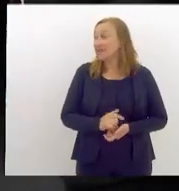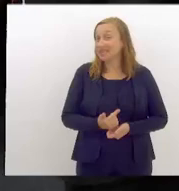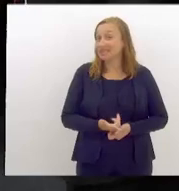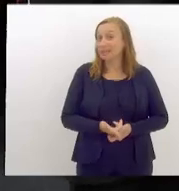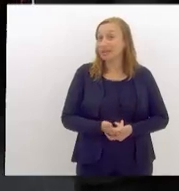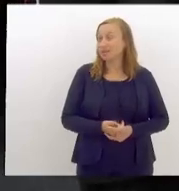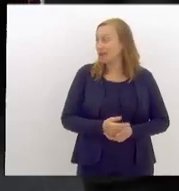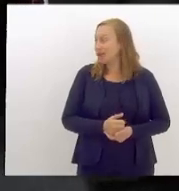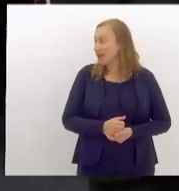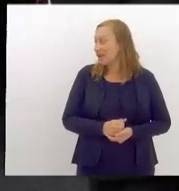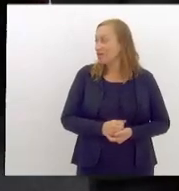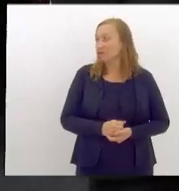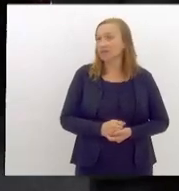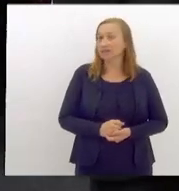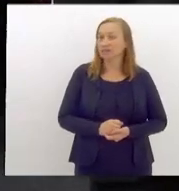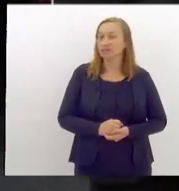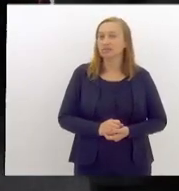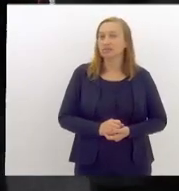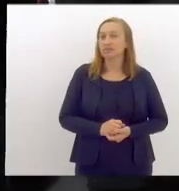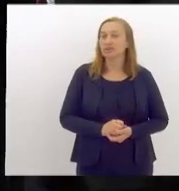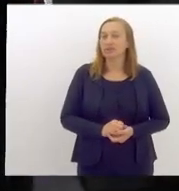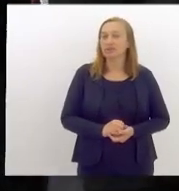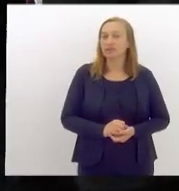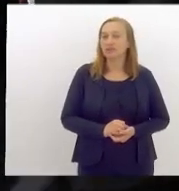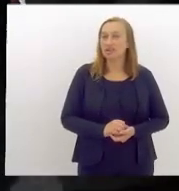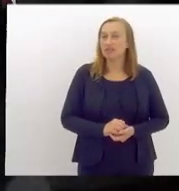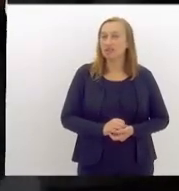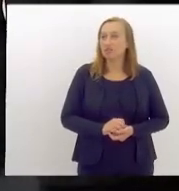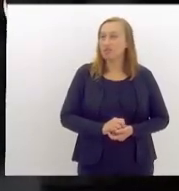senhor presidente eu